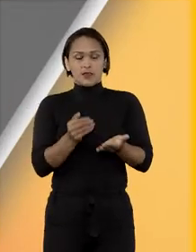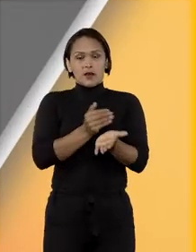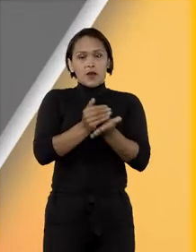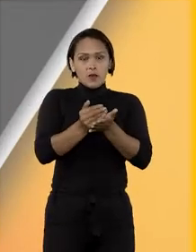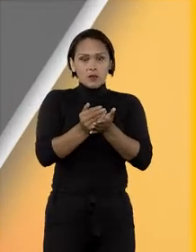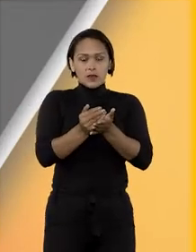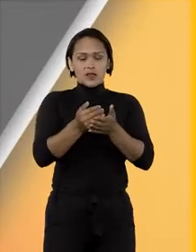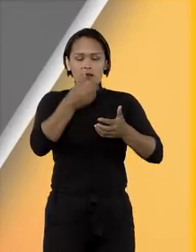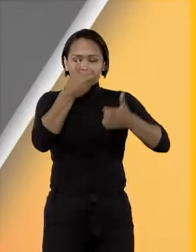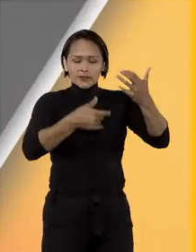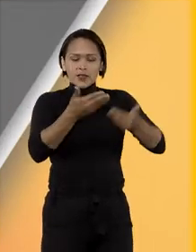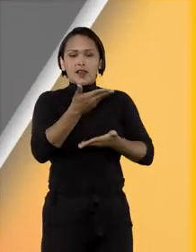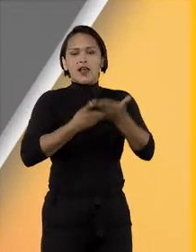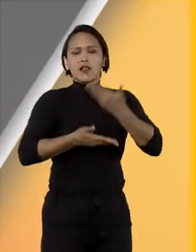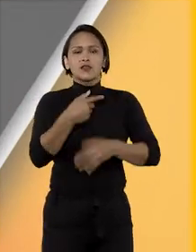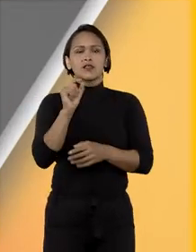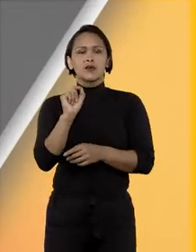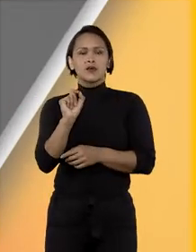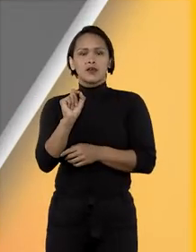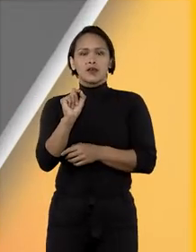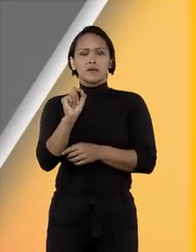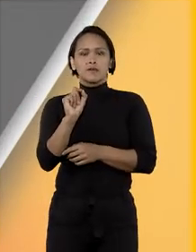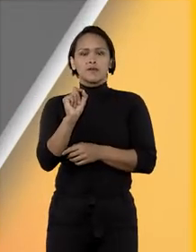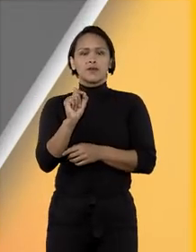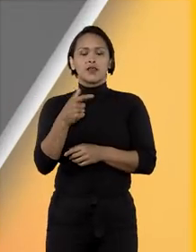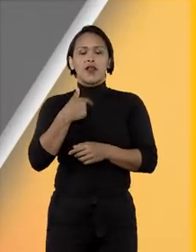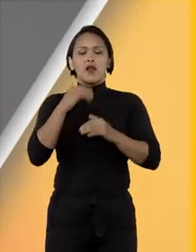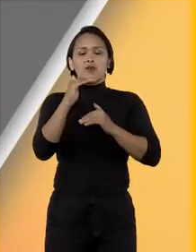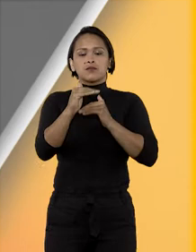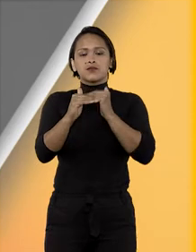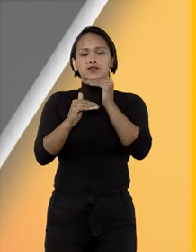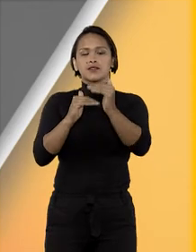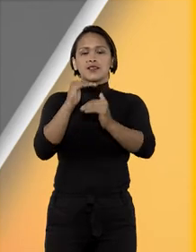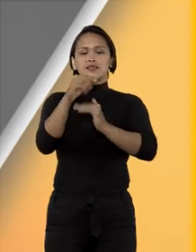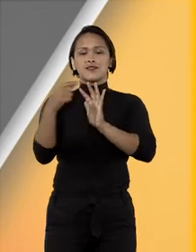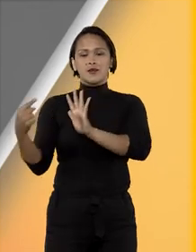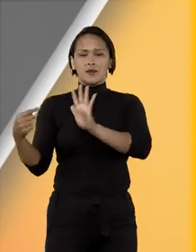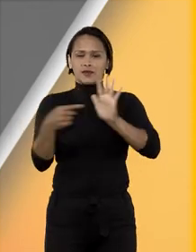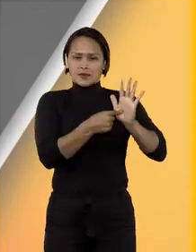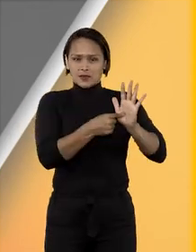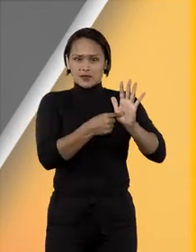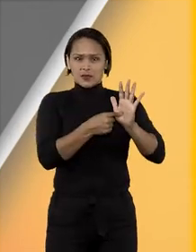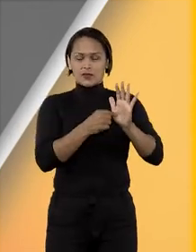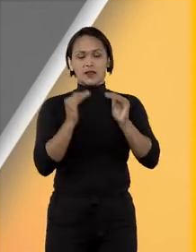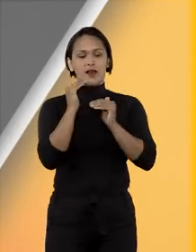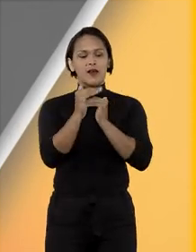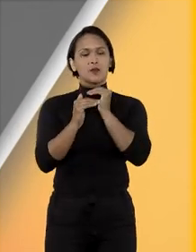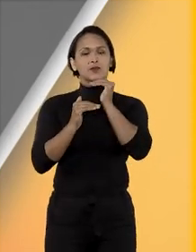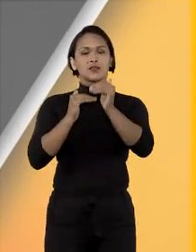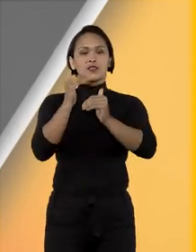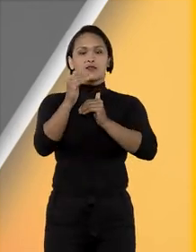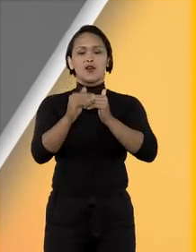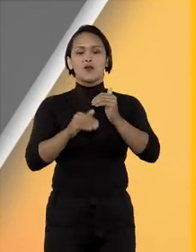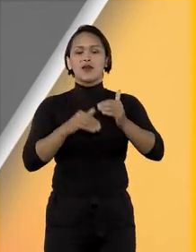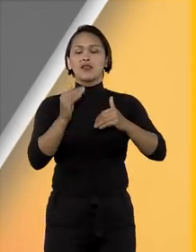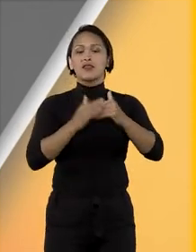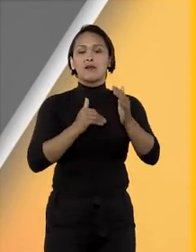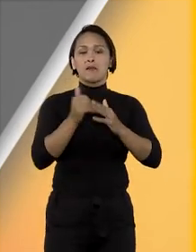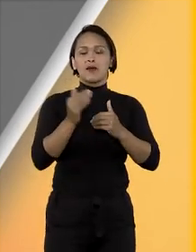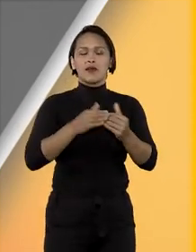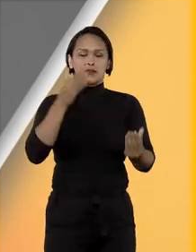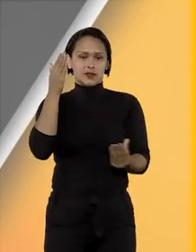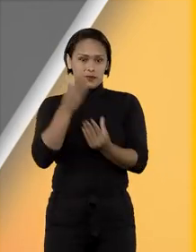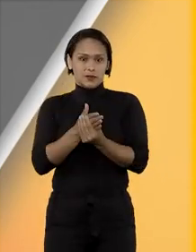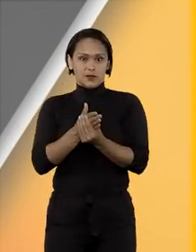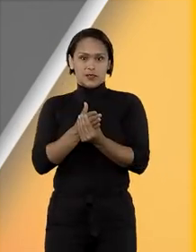está muito mais relacionado ao quê? Ao desenvolvimento da demanda, ao desenvolvimento da atividade processual. E